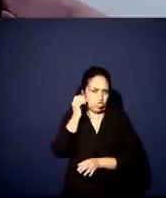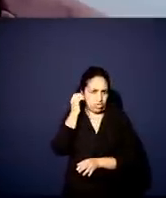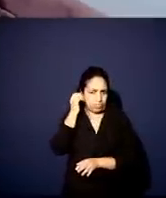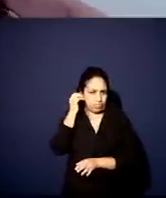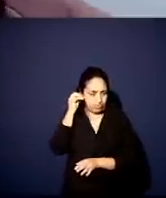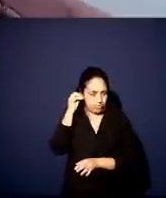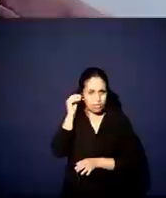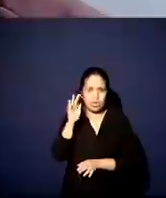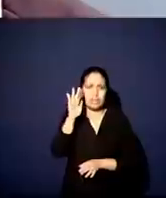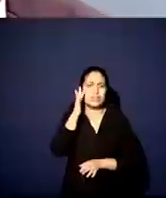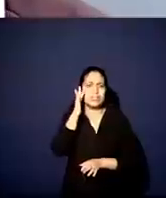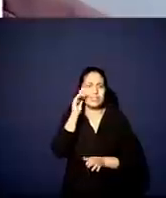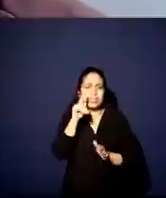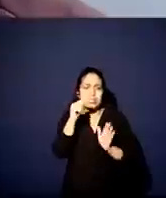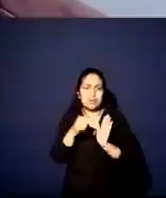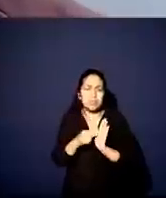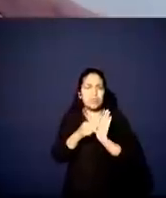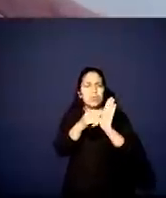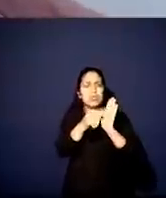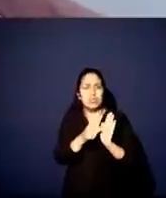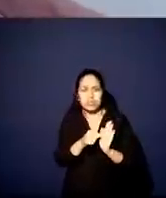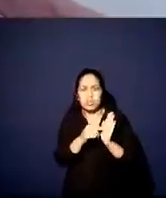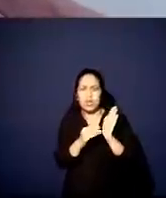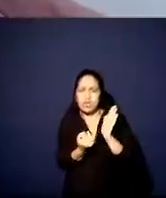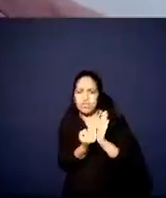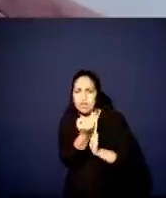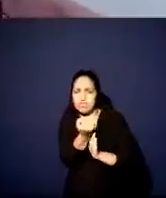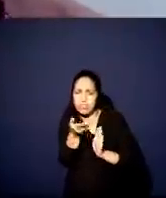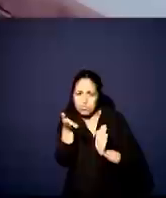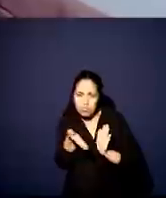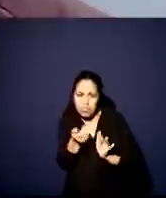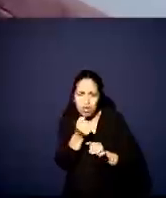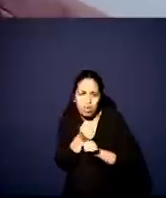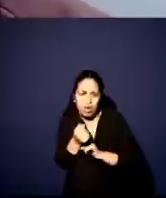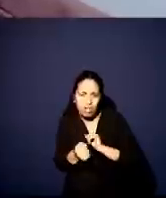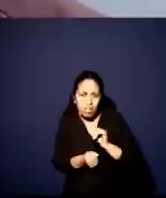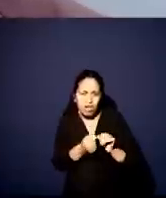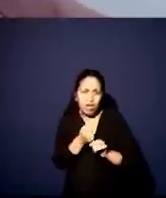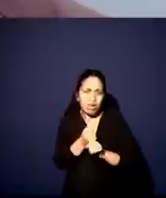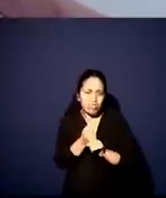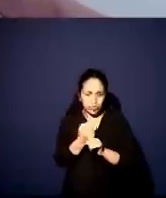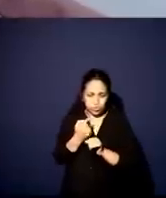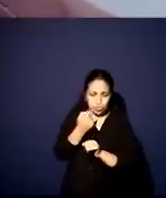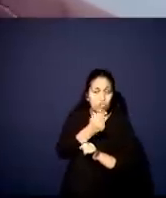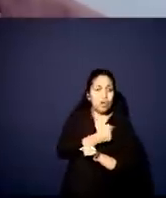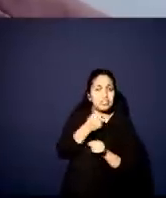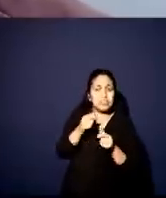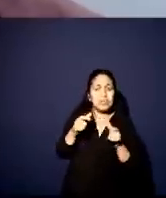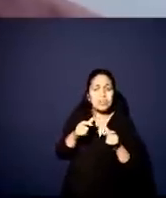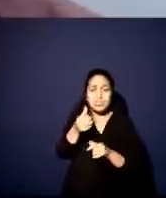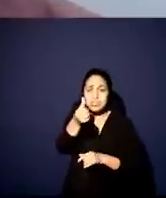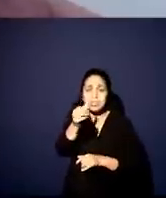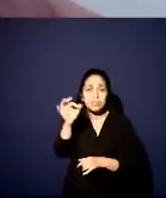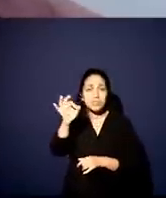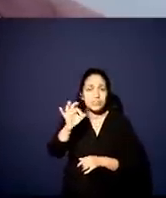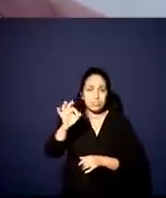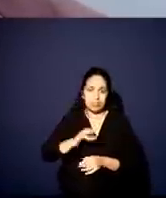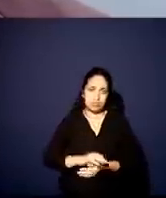de inflação para este ano, do nossa e da maior parte da gente?